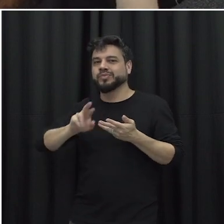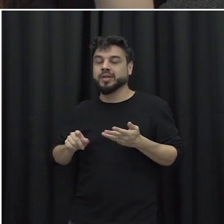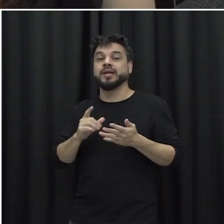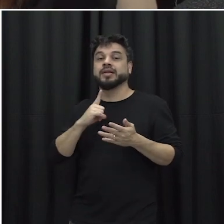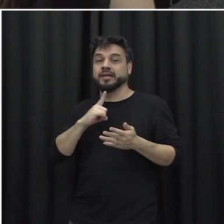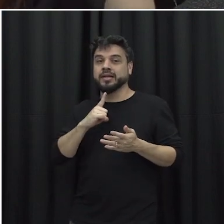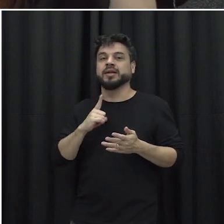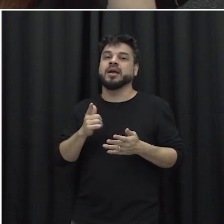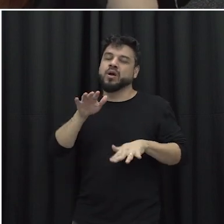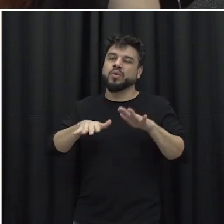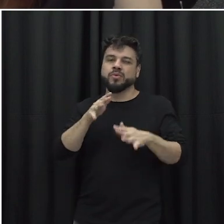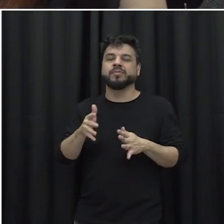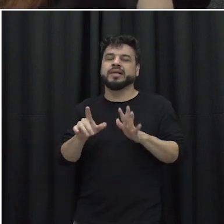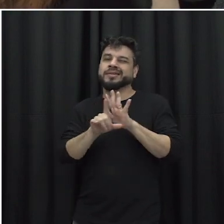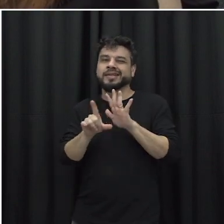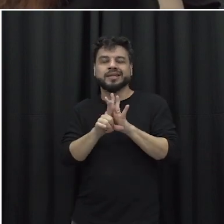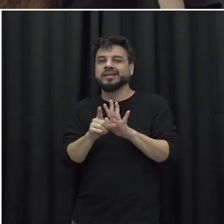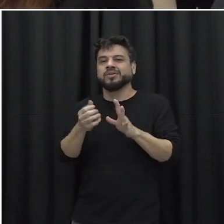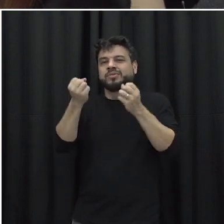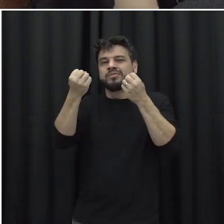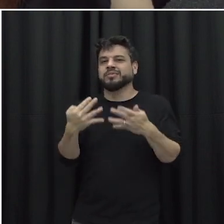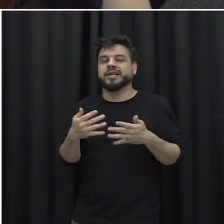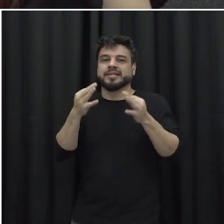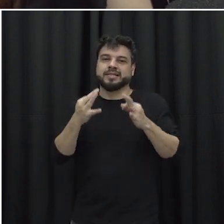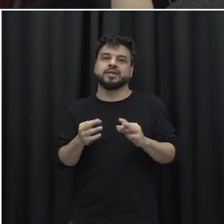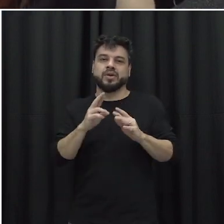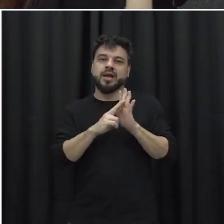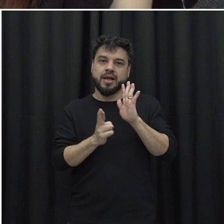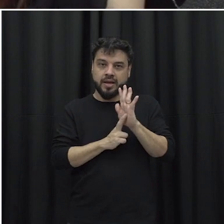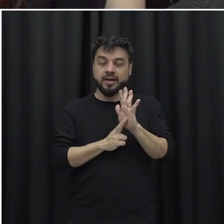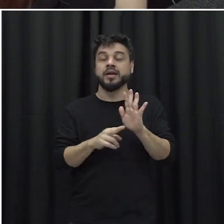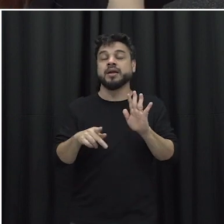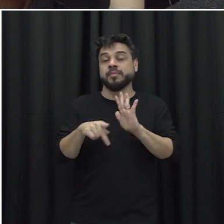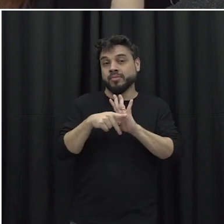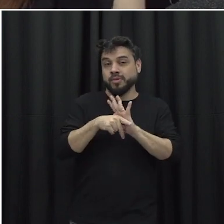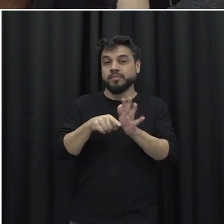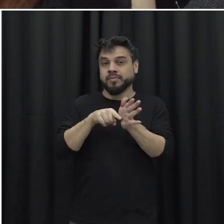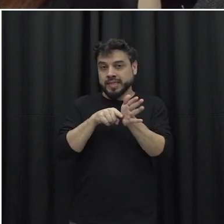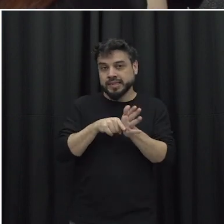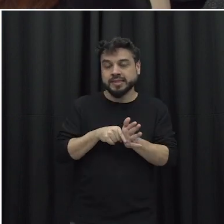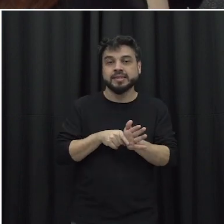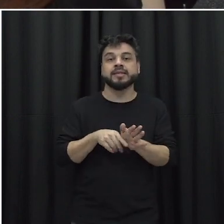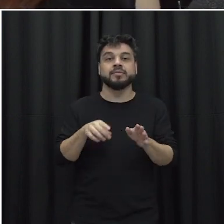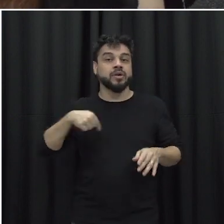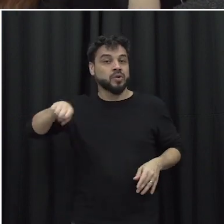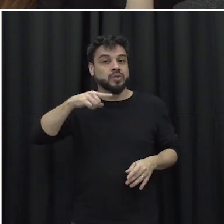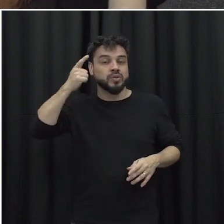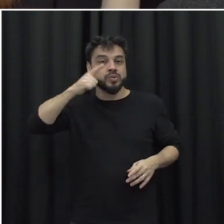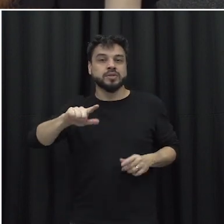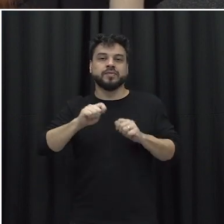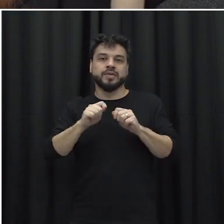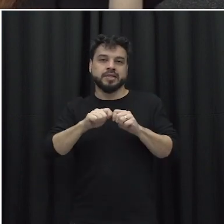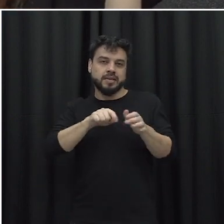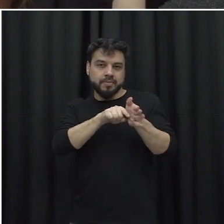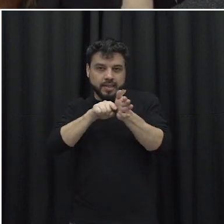que acaba sendo submissa, e isso dificulta muito também na área de pesquisa. Né, porque a gente, para conseguir fazer